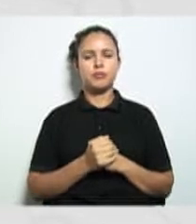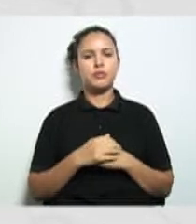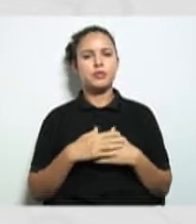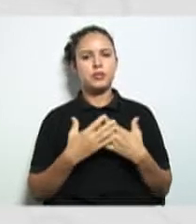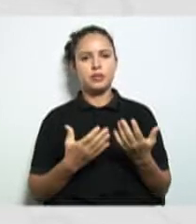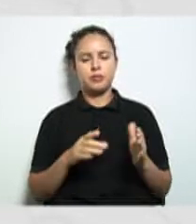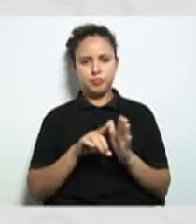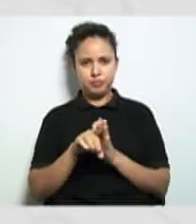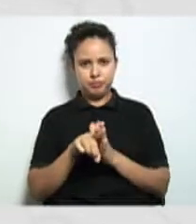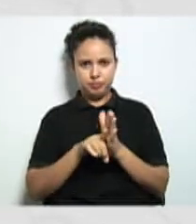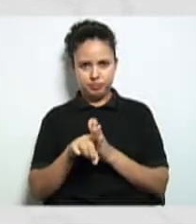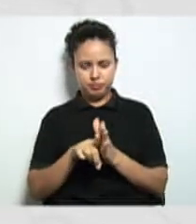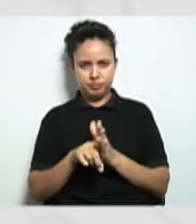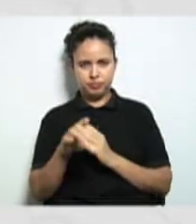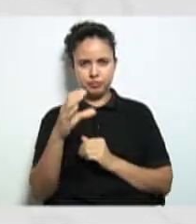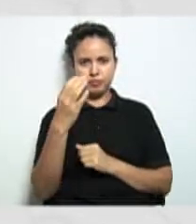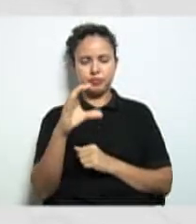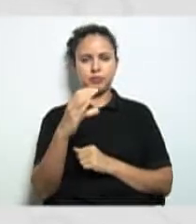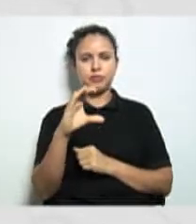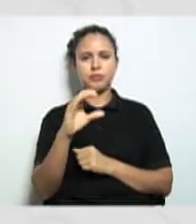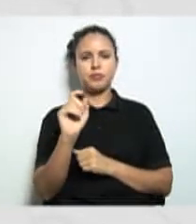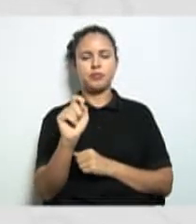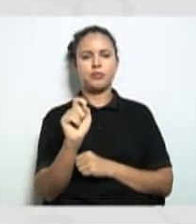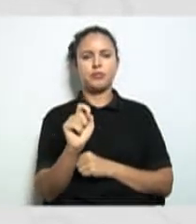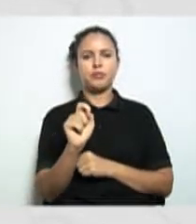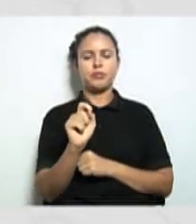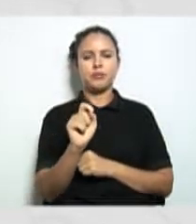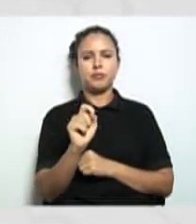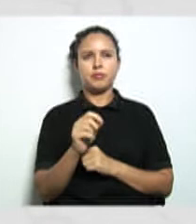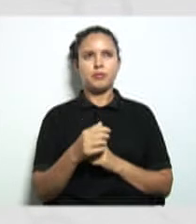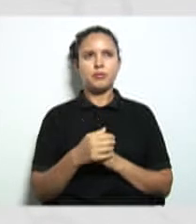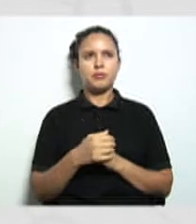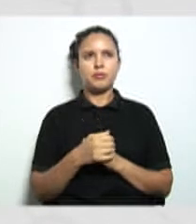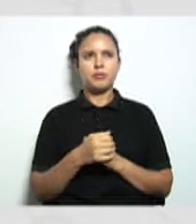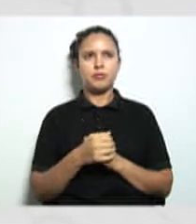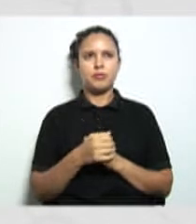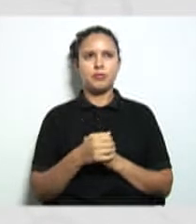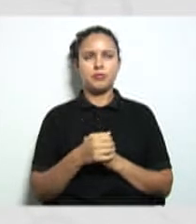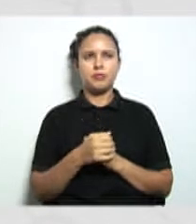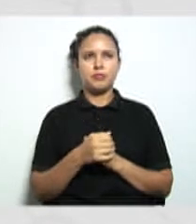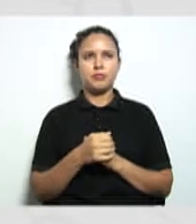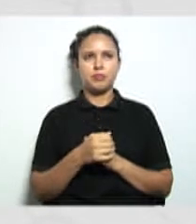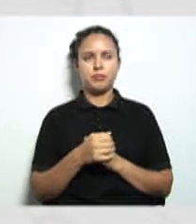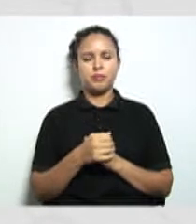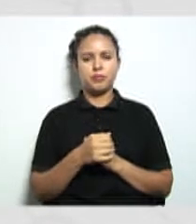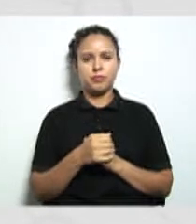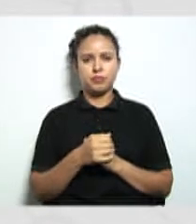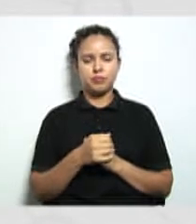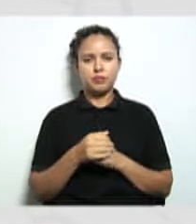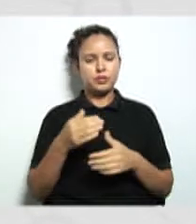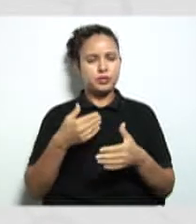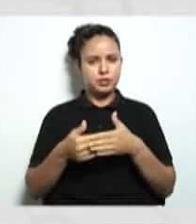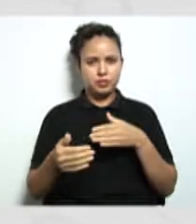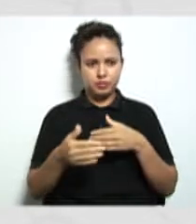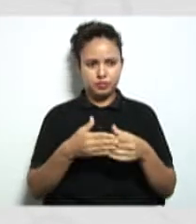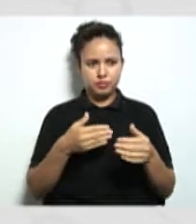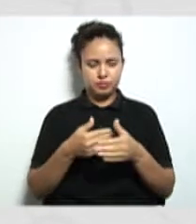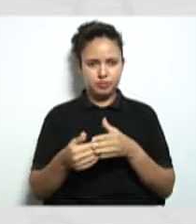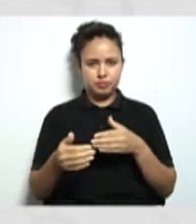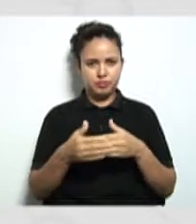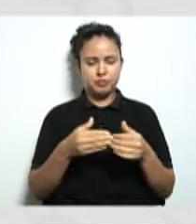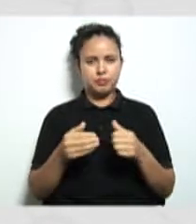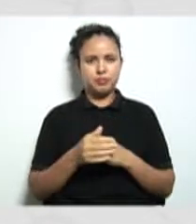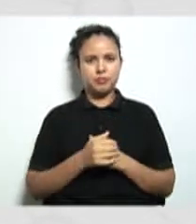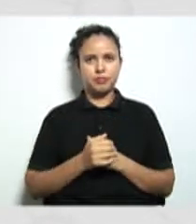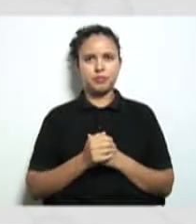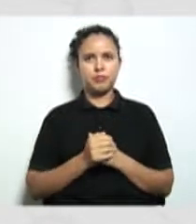pesquisa científica, obviamente, ela é sinônimo de qualquer ato ou efeito de pesquisar. Eu vou tomar